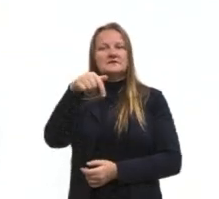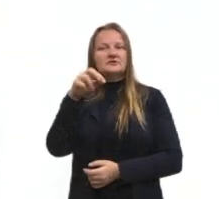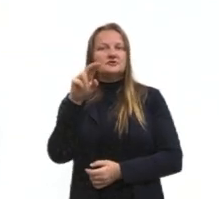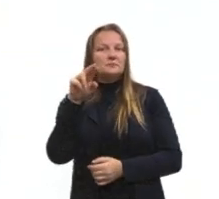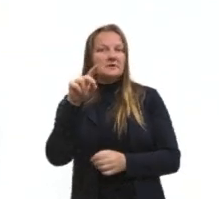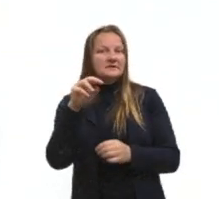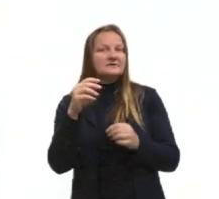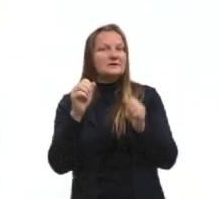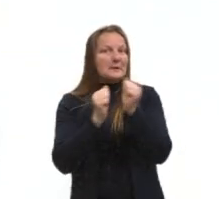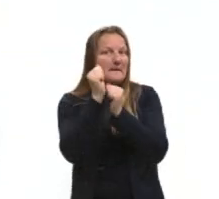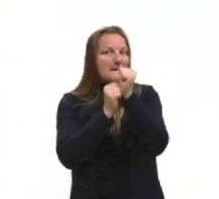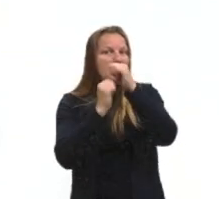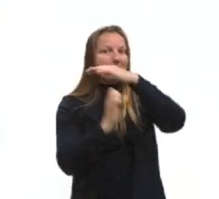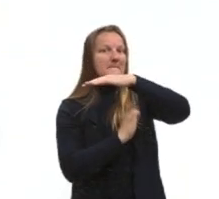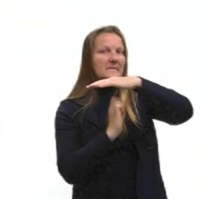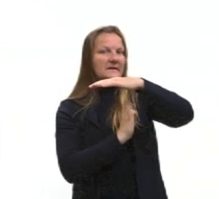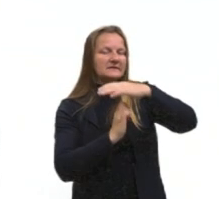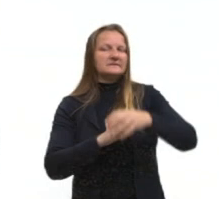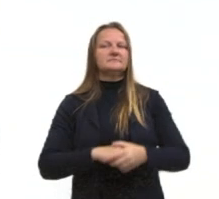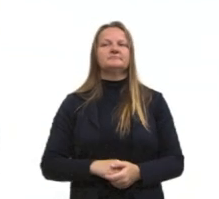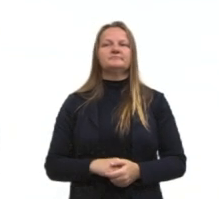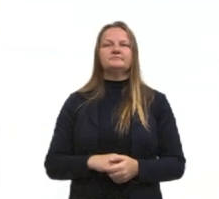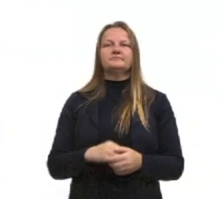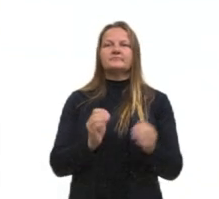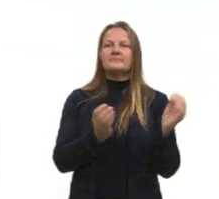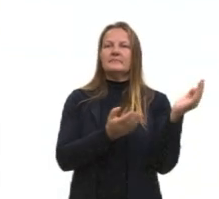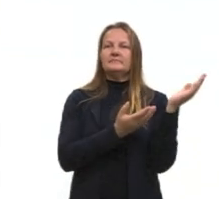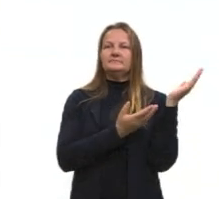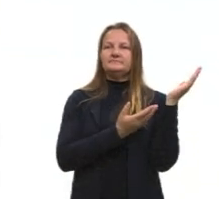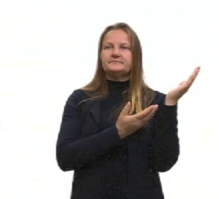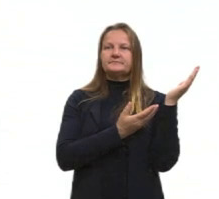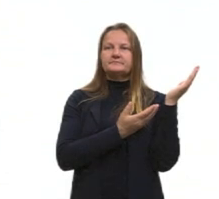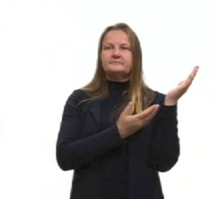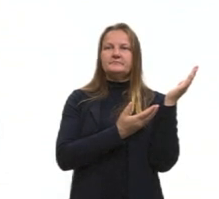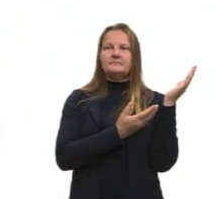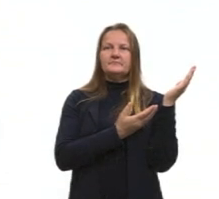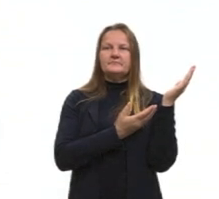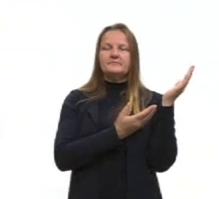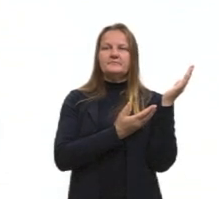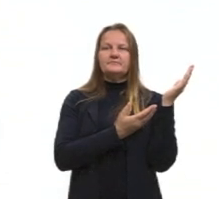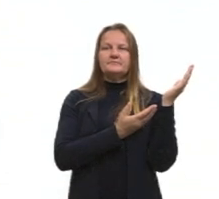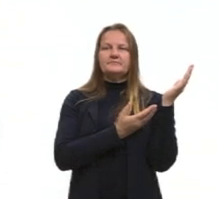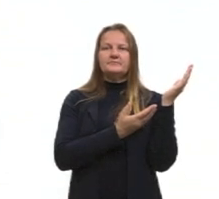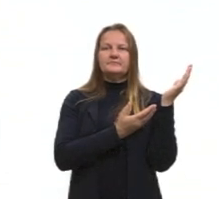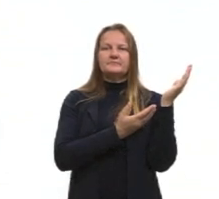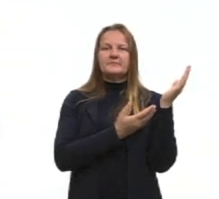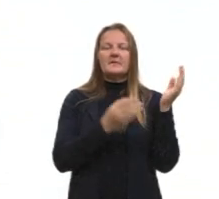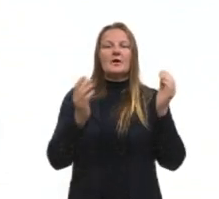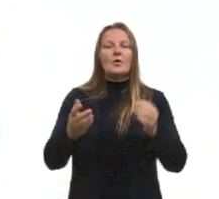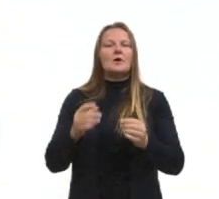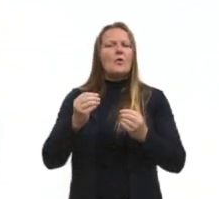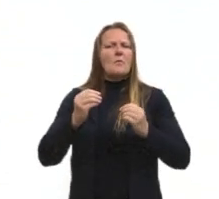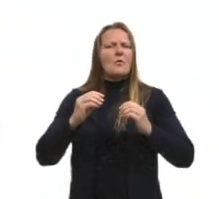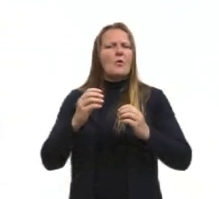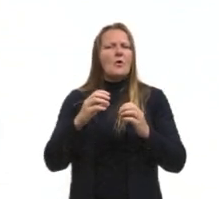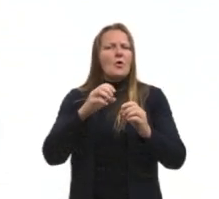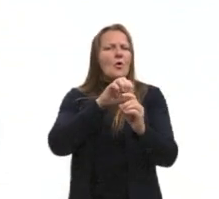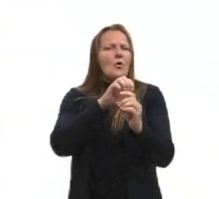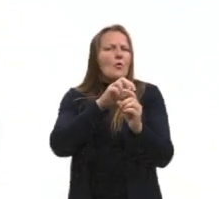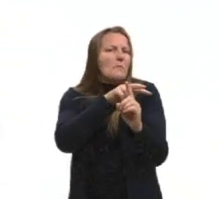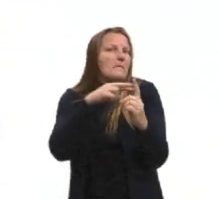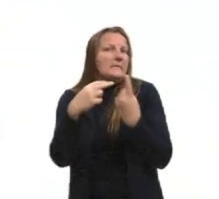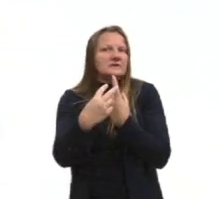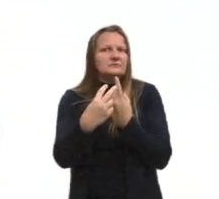Ótica aí vamos passar mais um aqui e aí entramos nos aspectos humanos tá gurizada não é porque tem